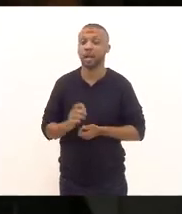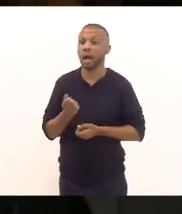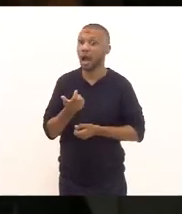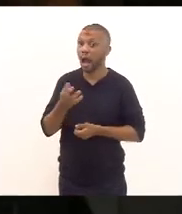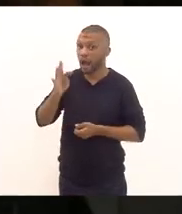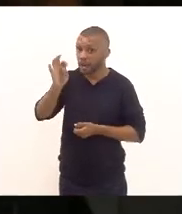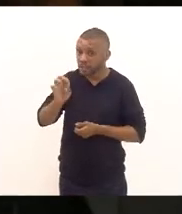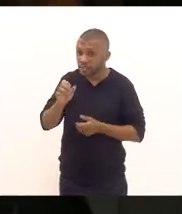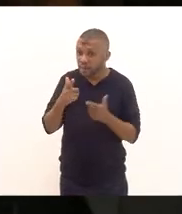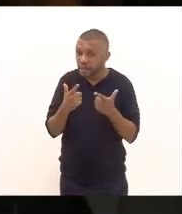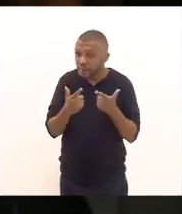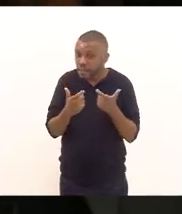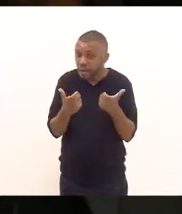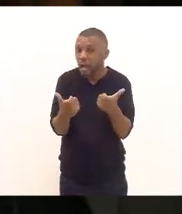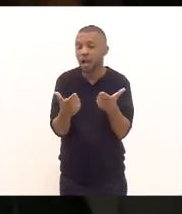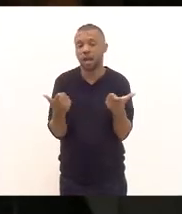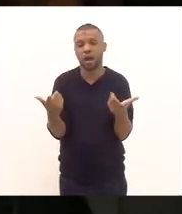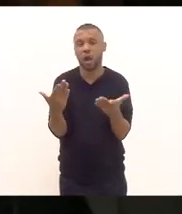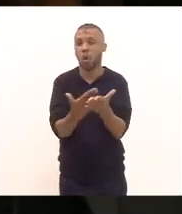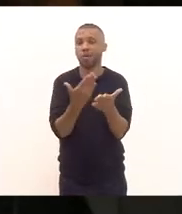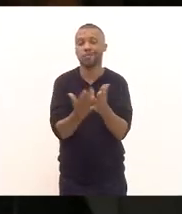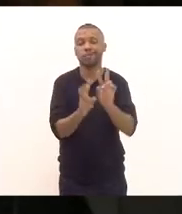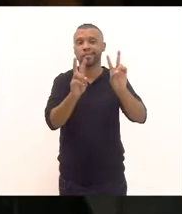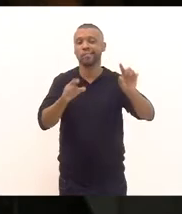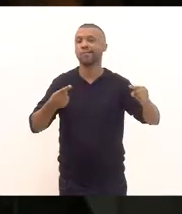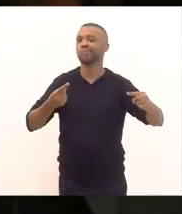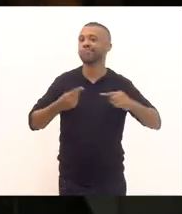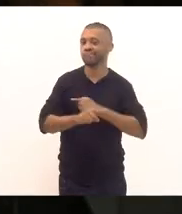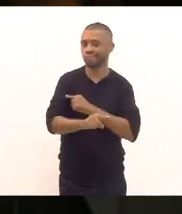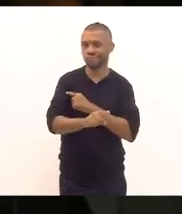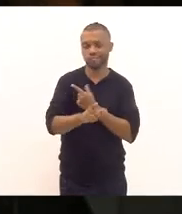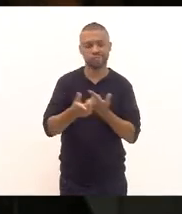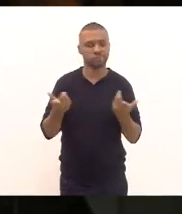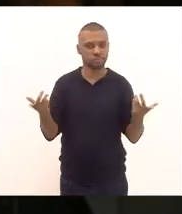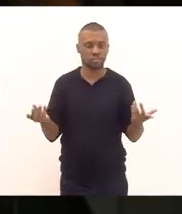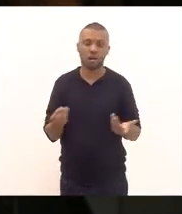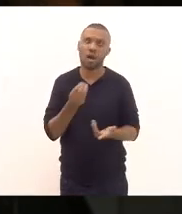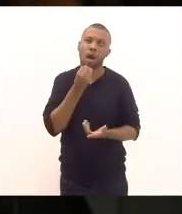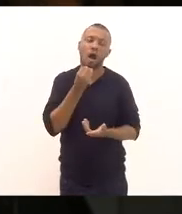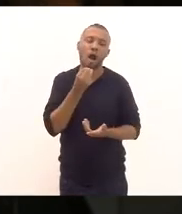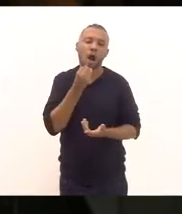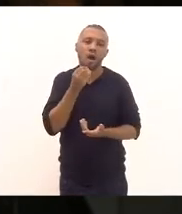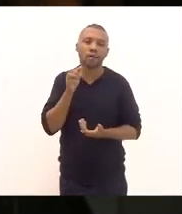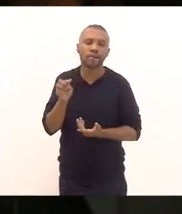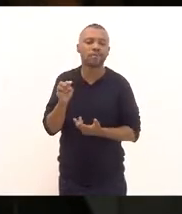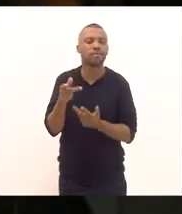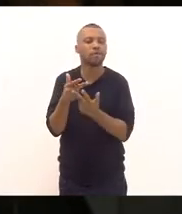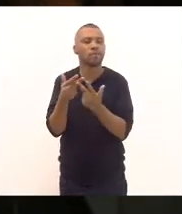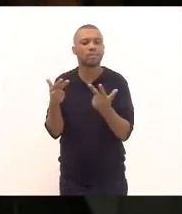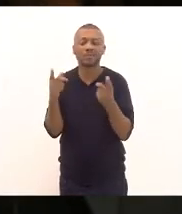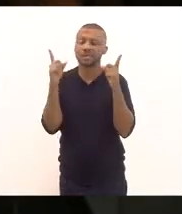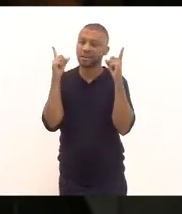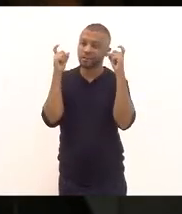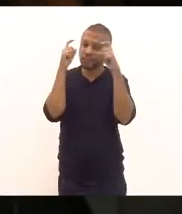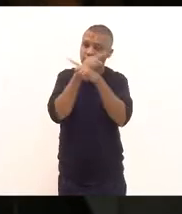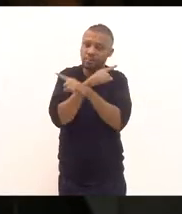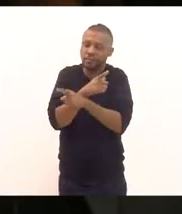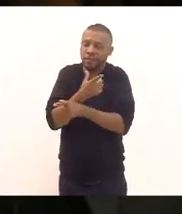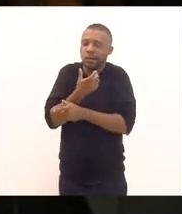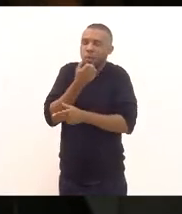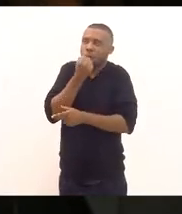Guerra à Arte da Guerra e evidentemente foi uma coisa difícil